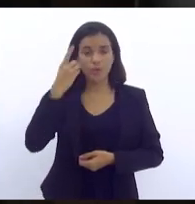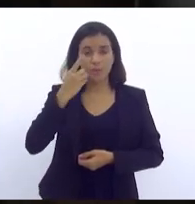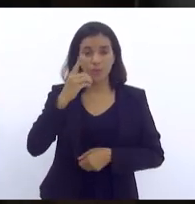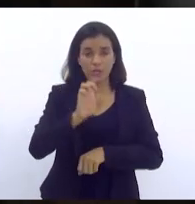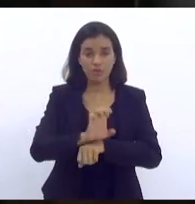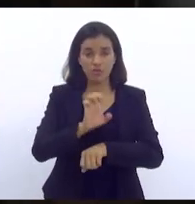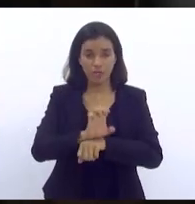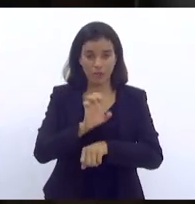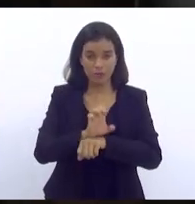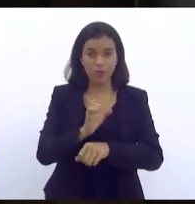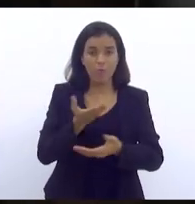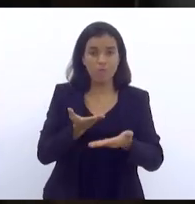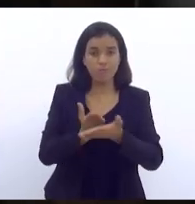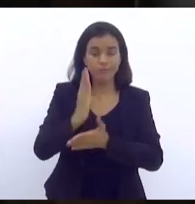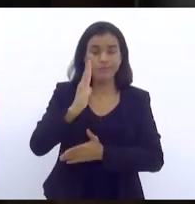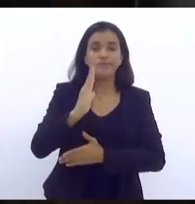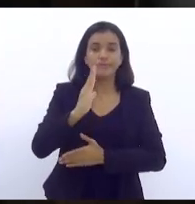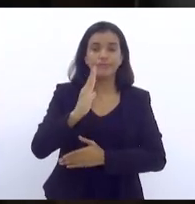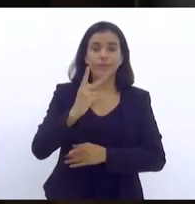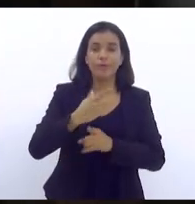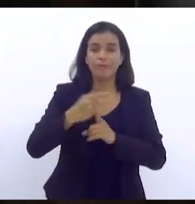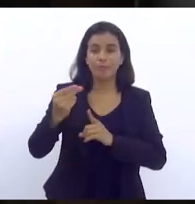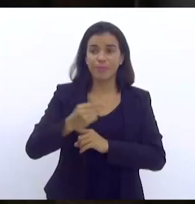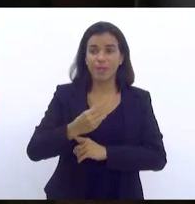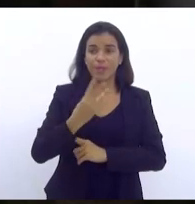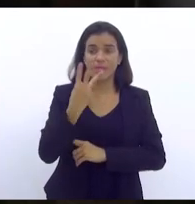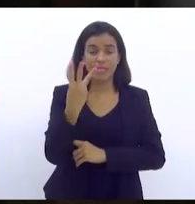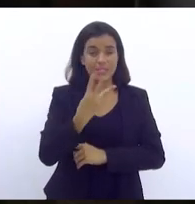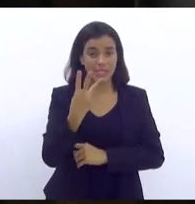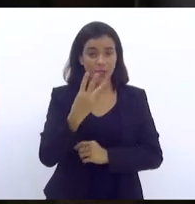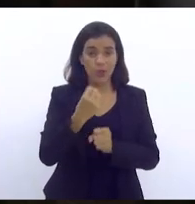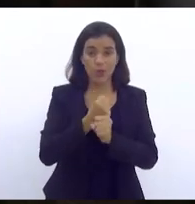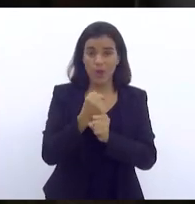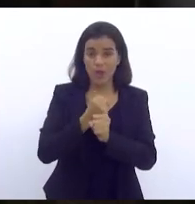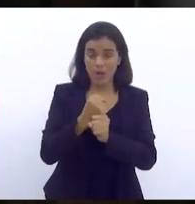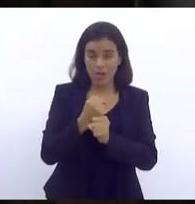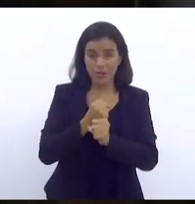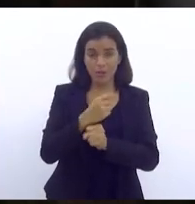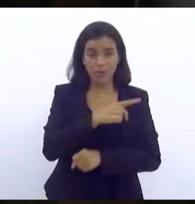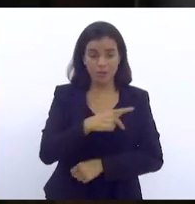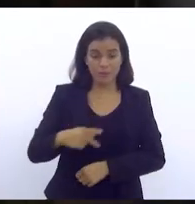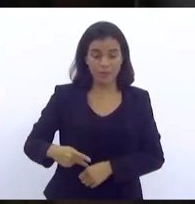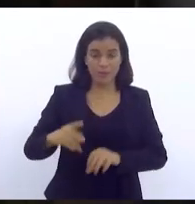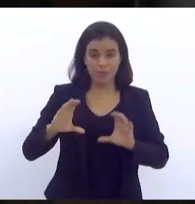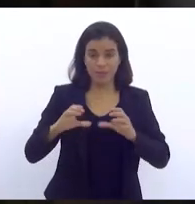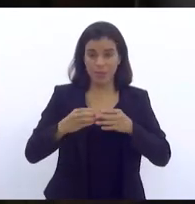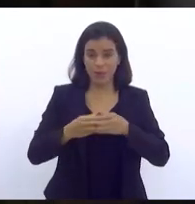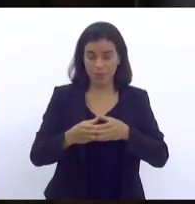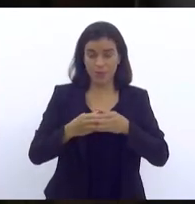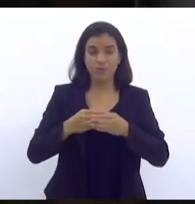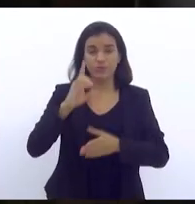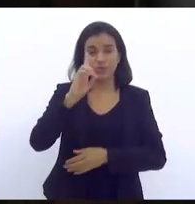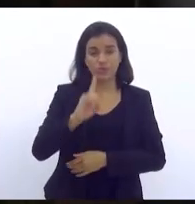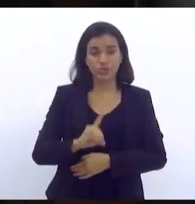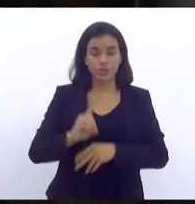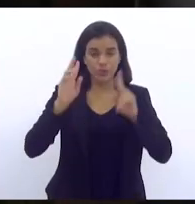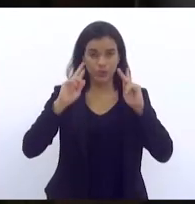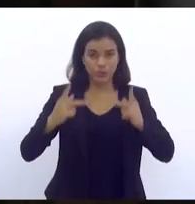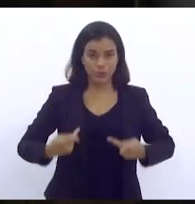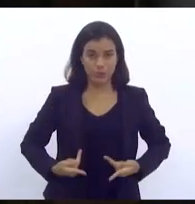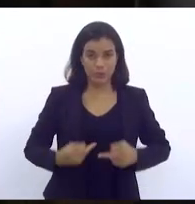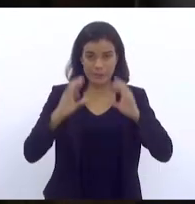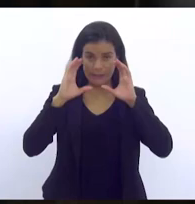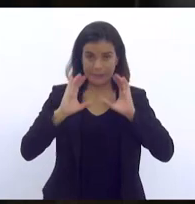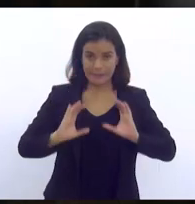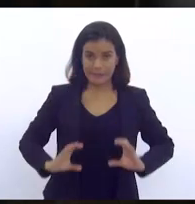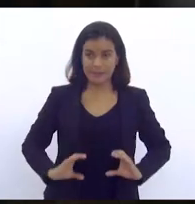mandato nessa casa estou no meu Tero ano de Presidência da comissão de defesa dos direitos humanos e cidadania e